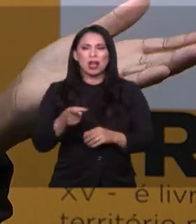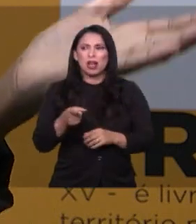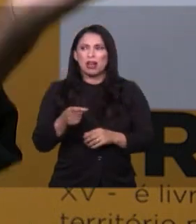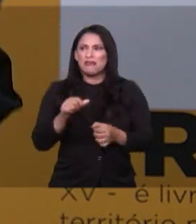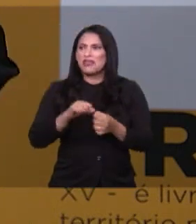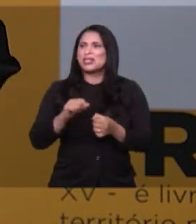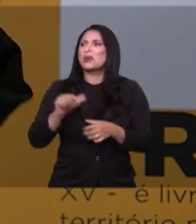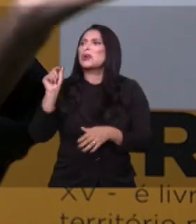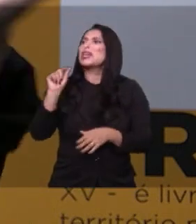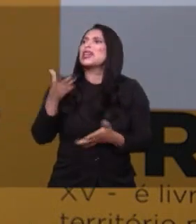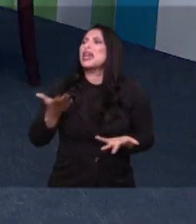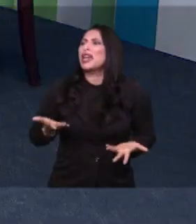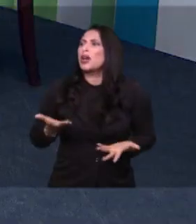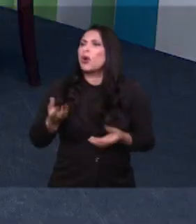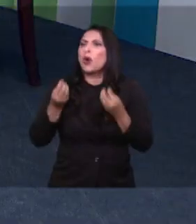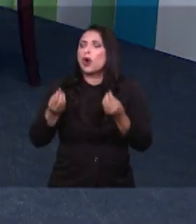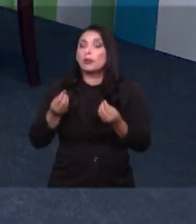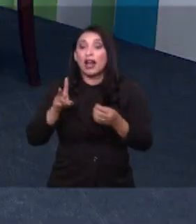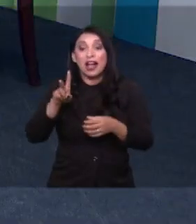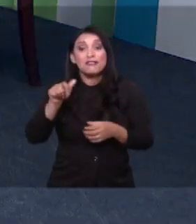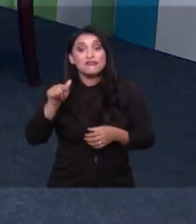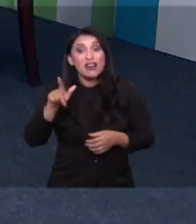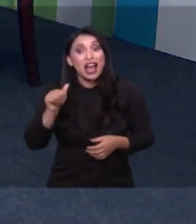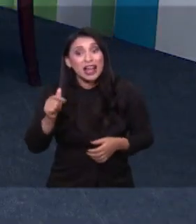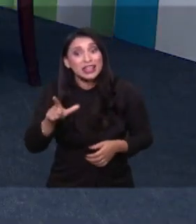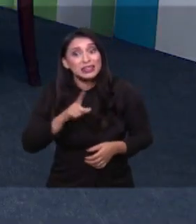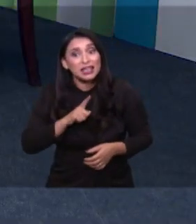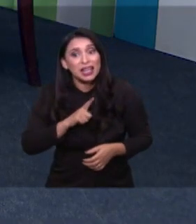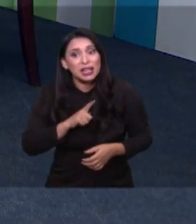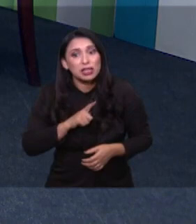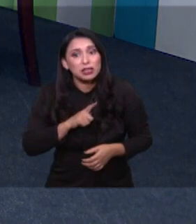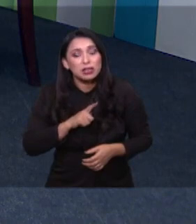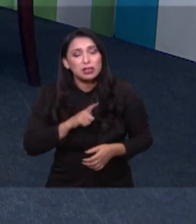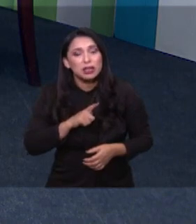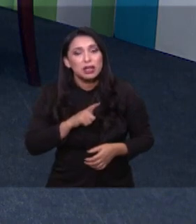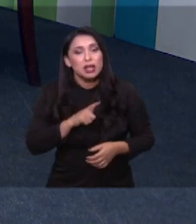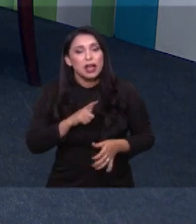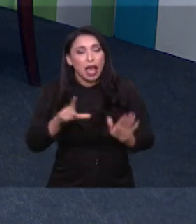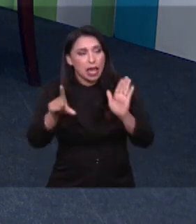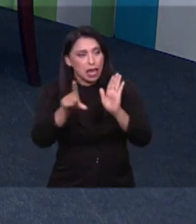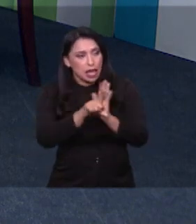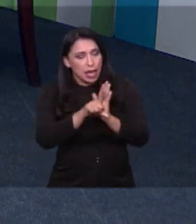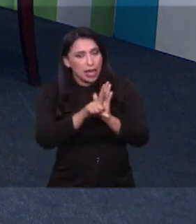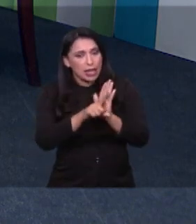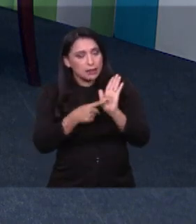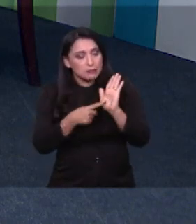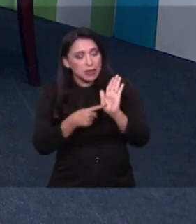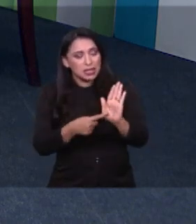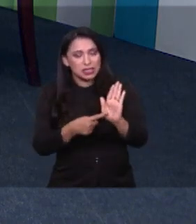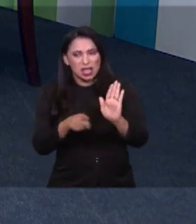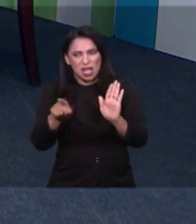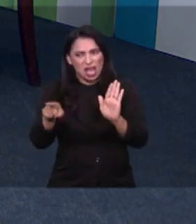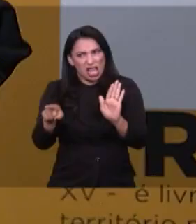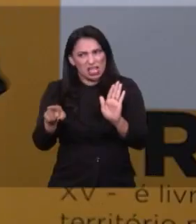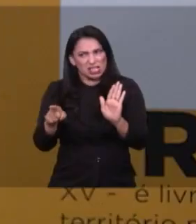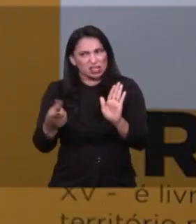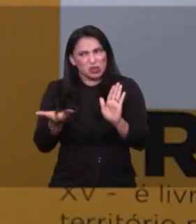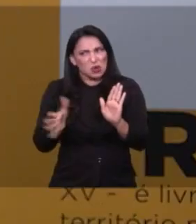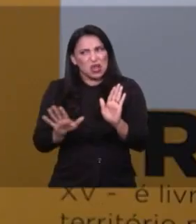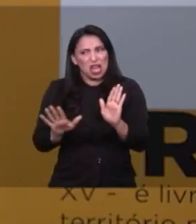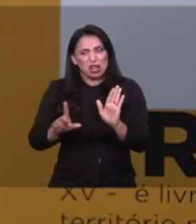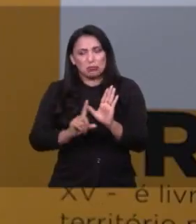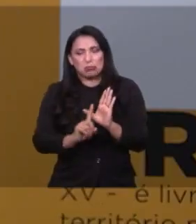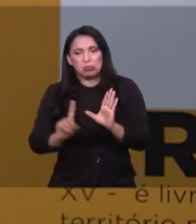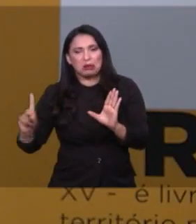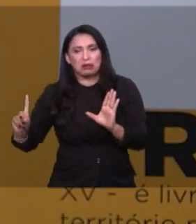aqui? E tem vaga. A banca fala, eu vou só cumprir o que a lei fala, mas essa menina, eu não vou deixar ela entrar.